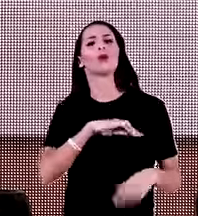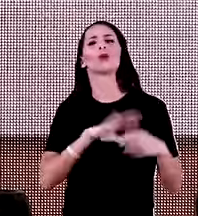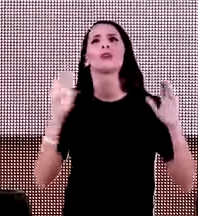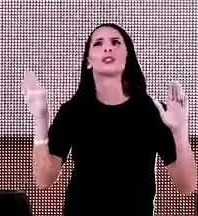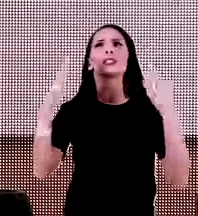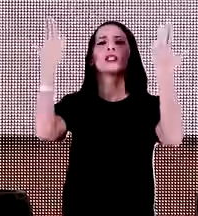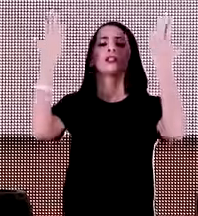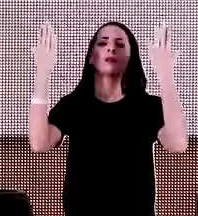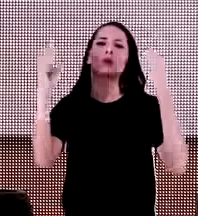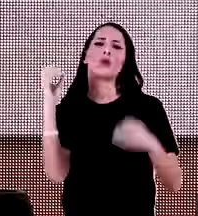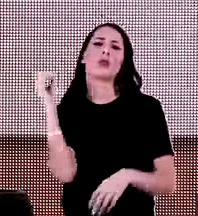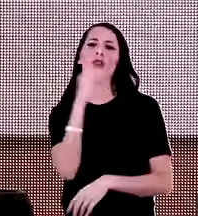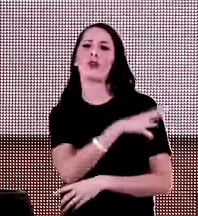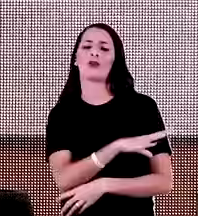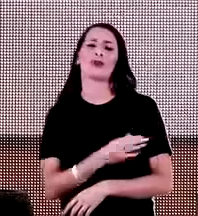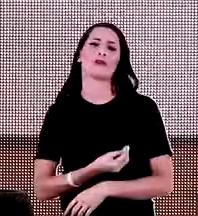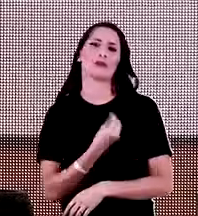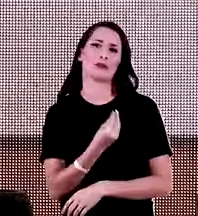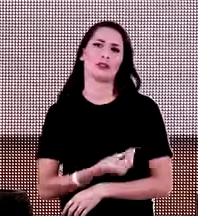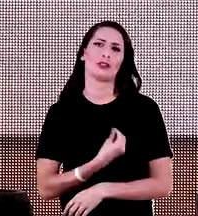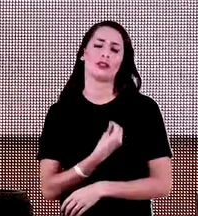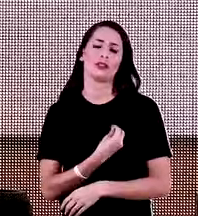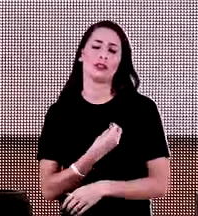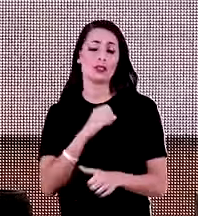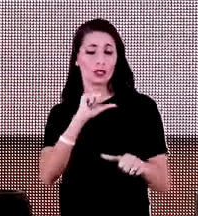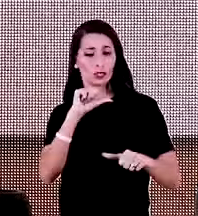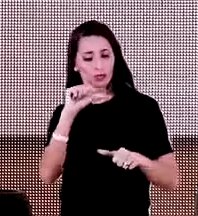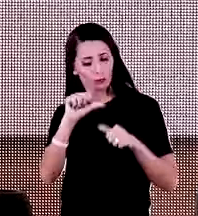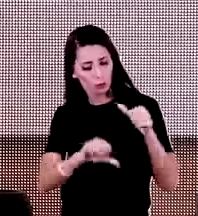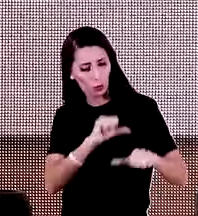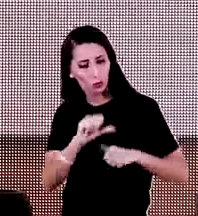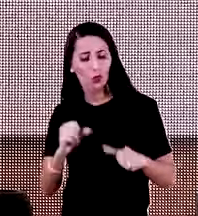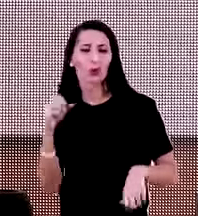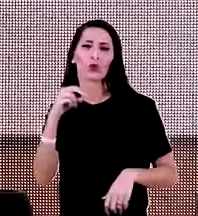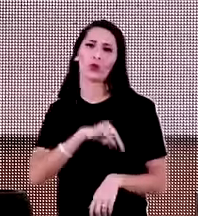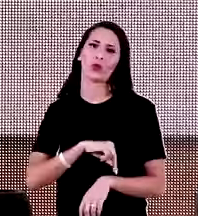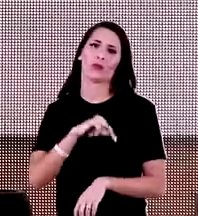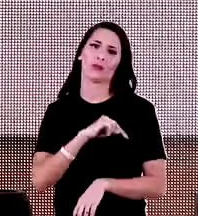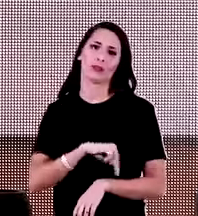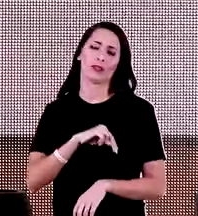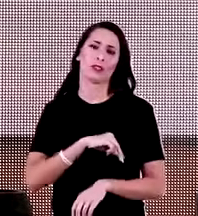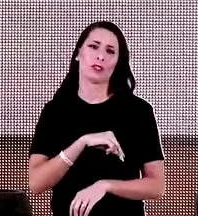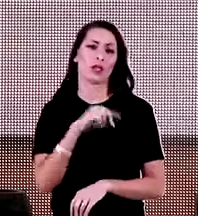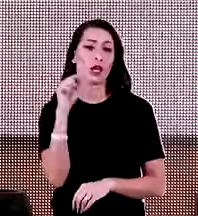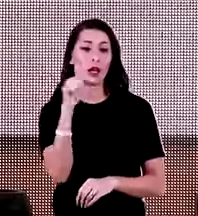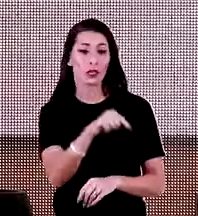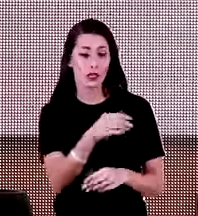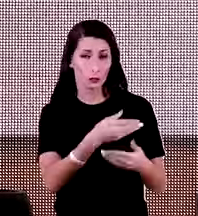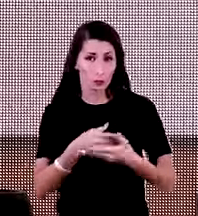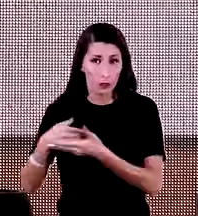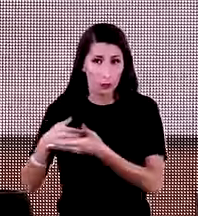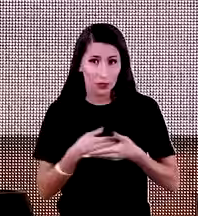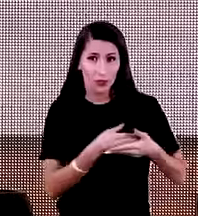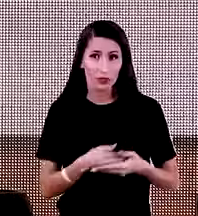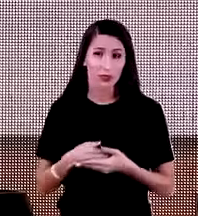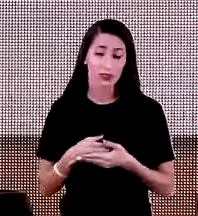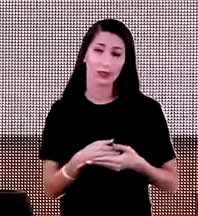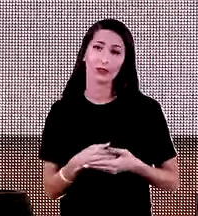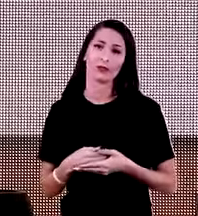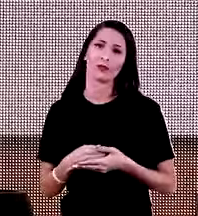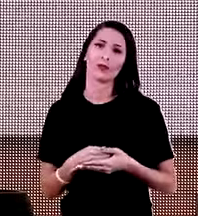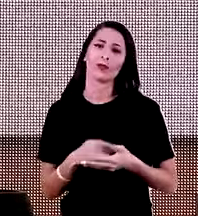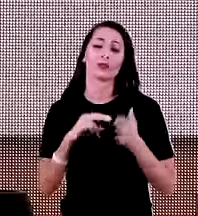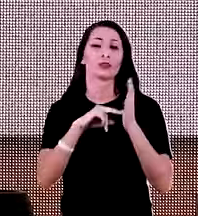a nova vida que agora tinha Noemi. Aquele bebezinho era prova de que ela nunca mais estaria